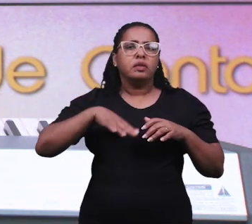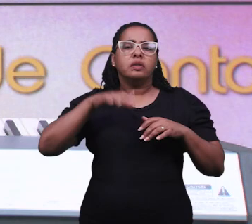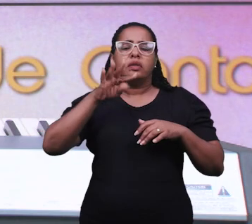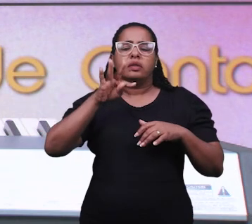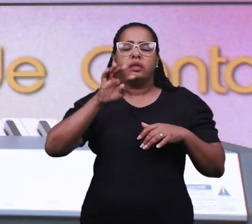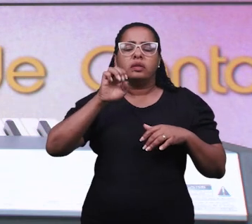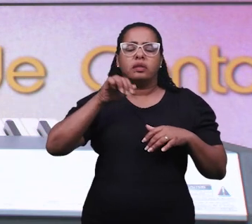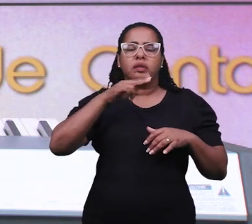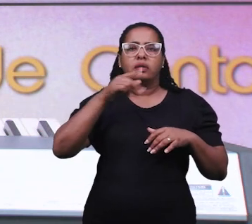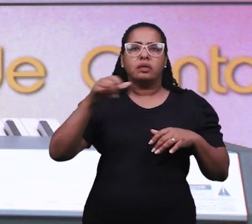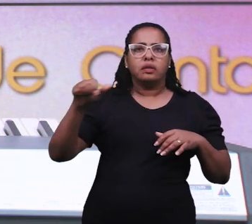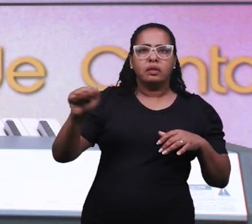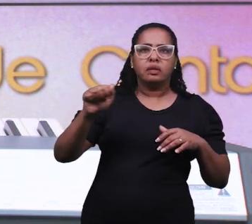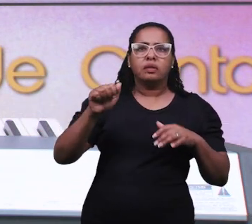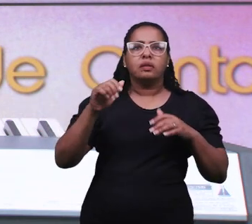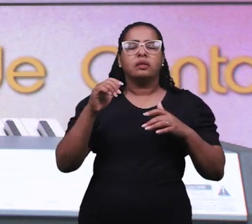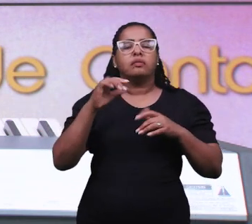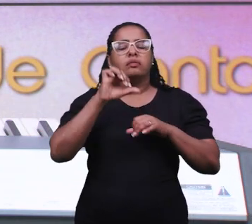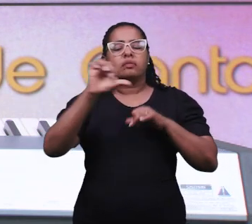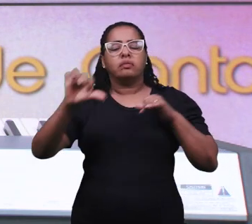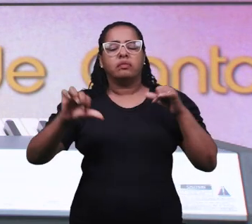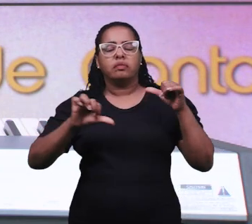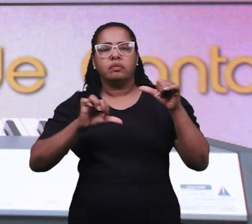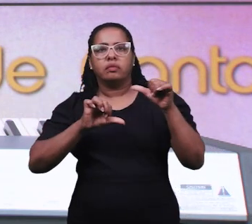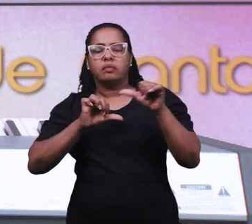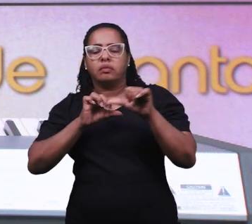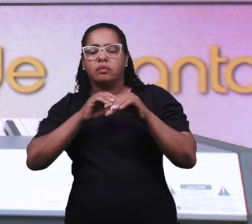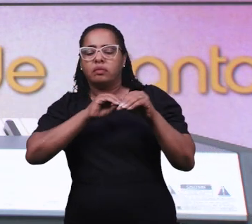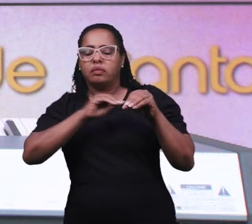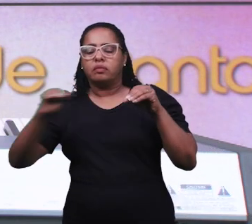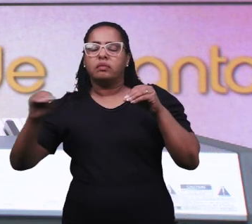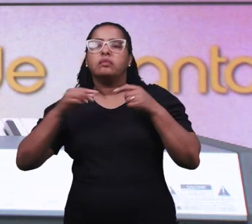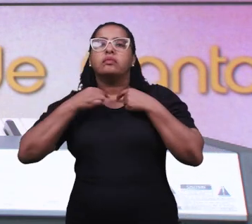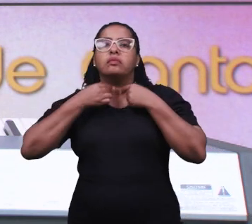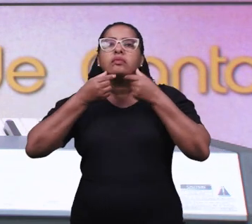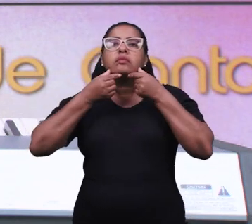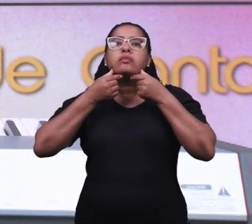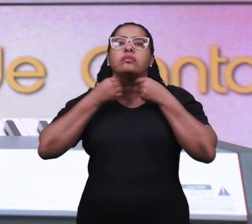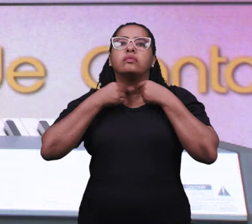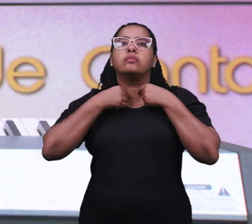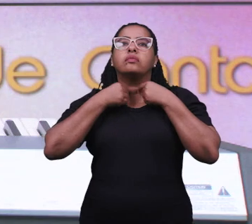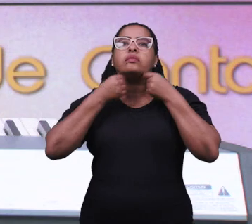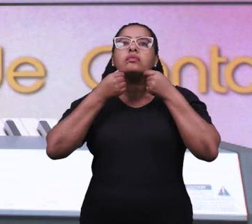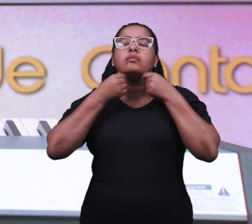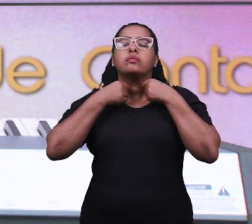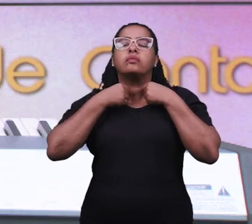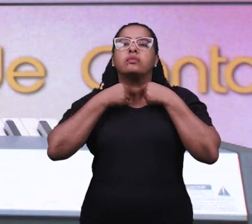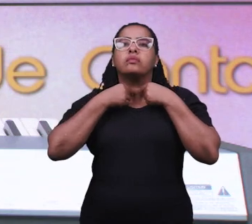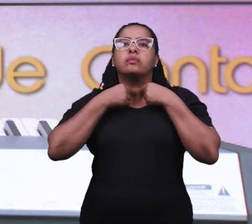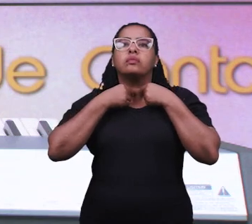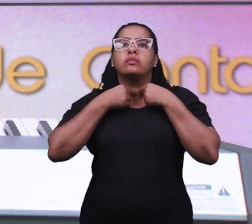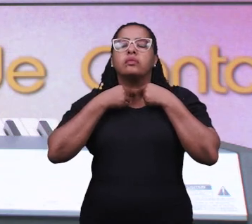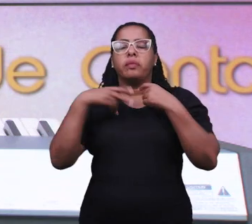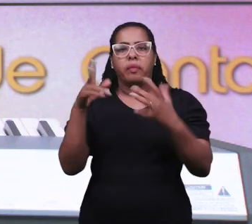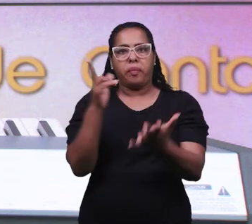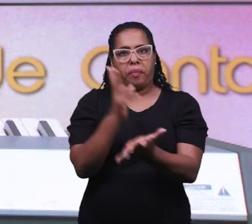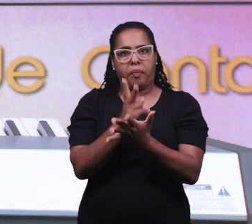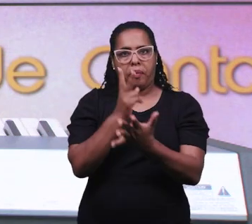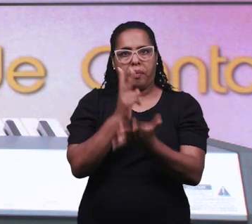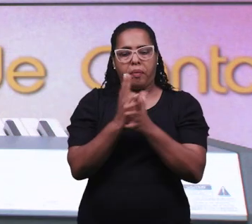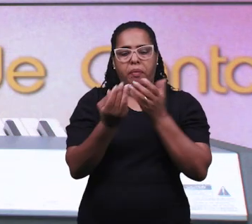língua, provavelmente essa tensão vai se transferir para a estrutura de laringe, estrutura de pregas vocais, mesmo